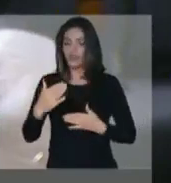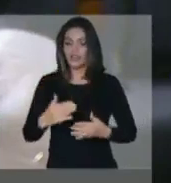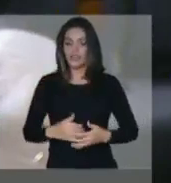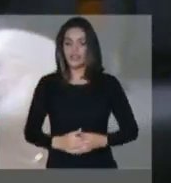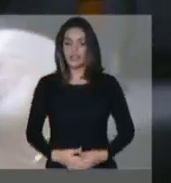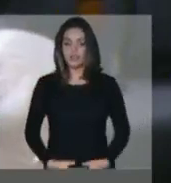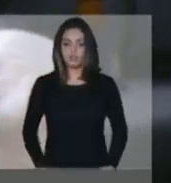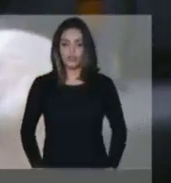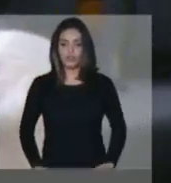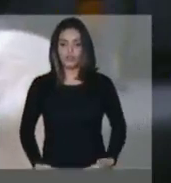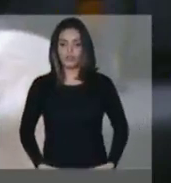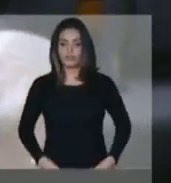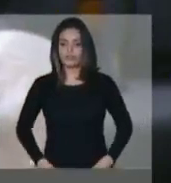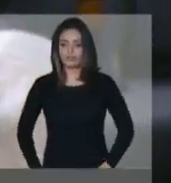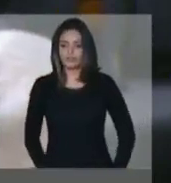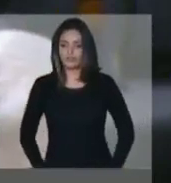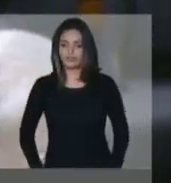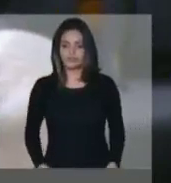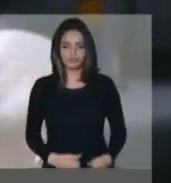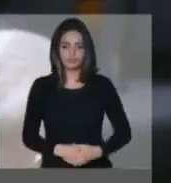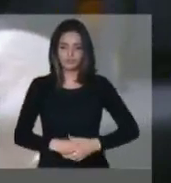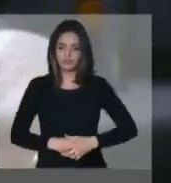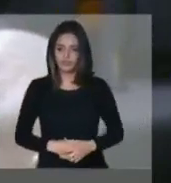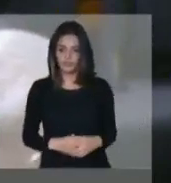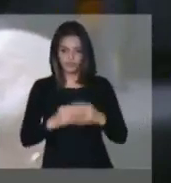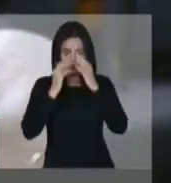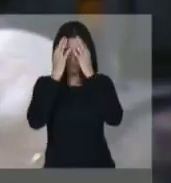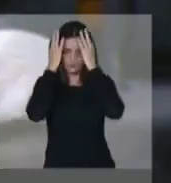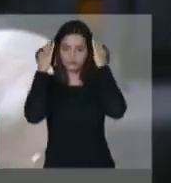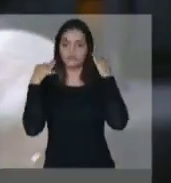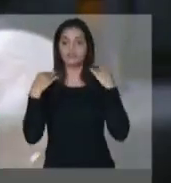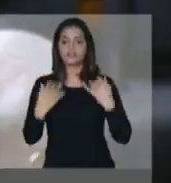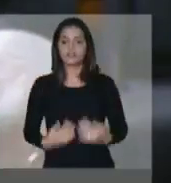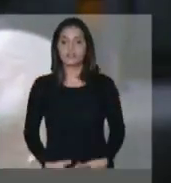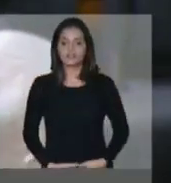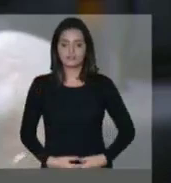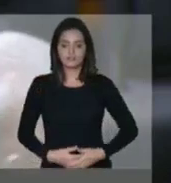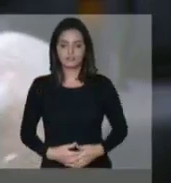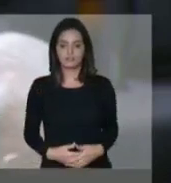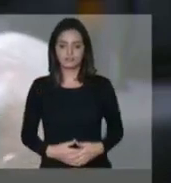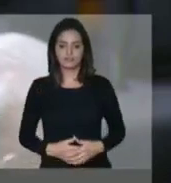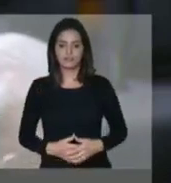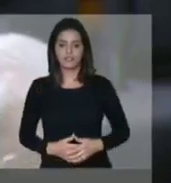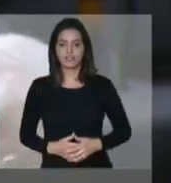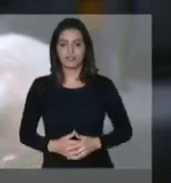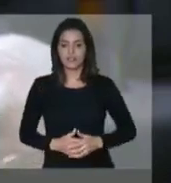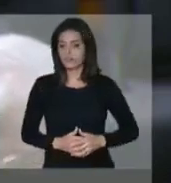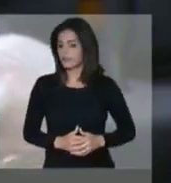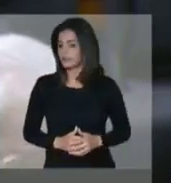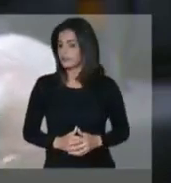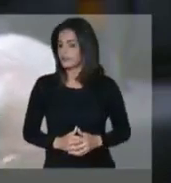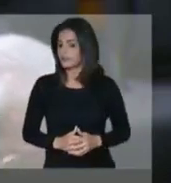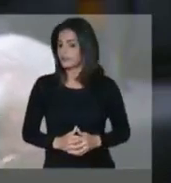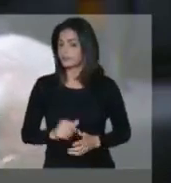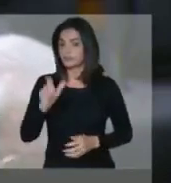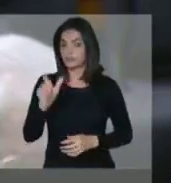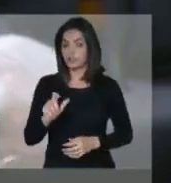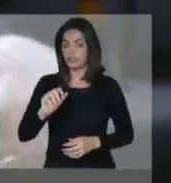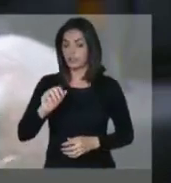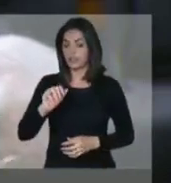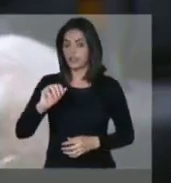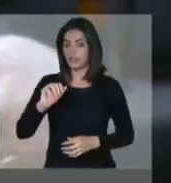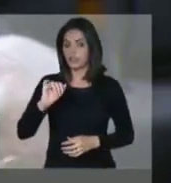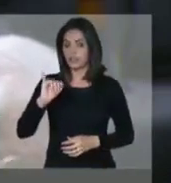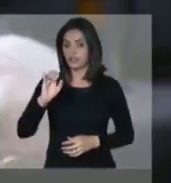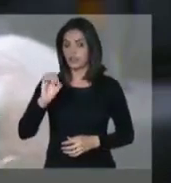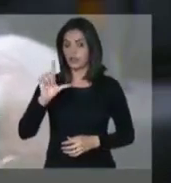títulos de cidadão que nós recebemos na cidade de Custódia, fruto da iniciativa da vereadora Yolanda de Alzira, e